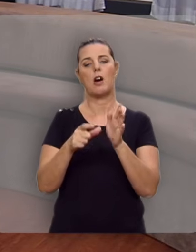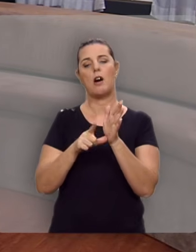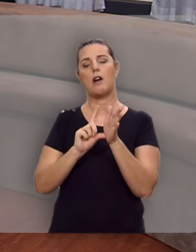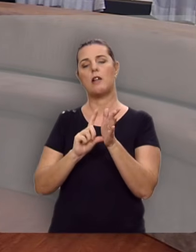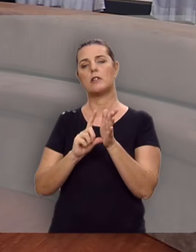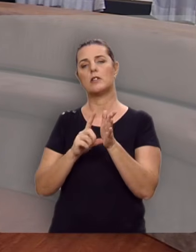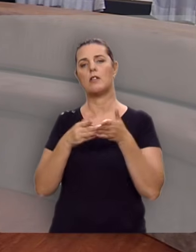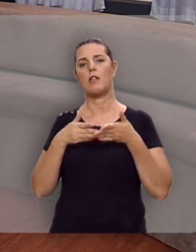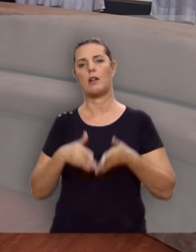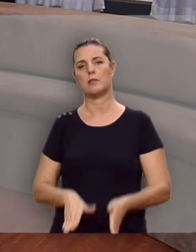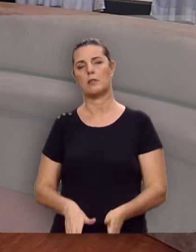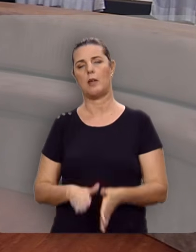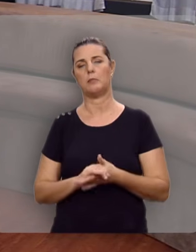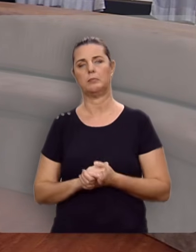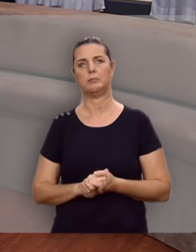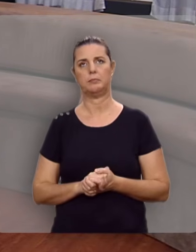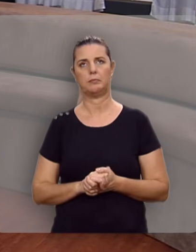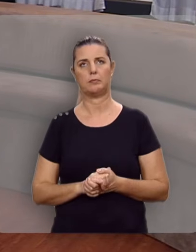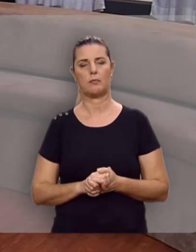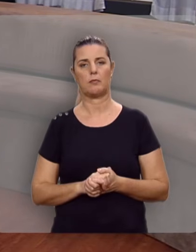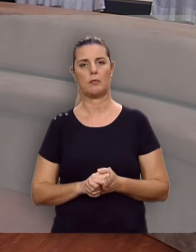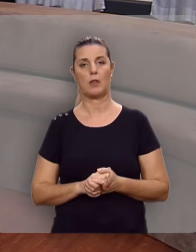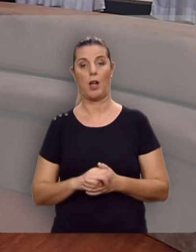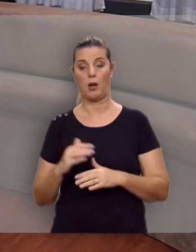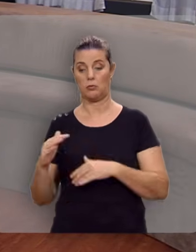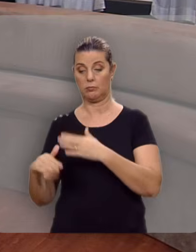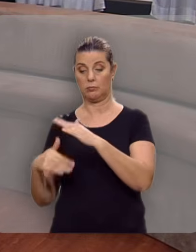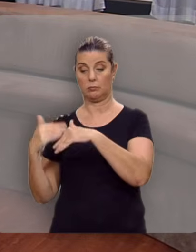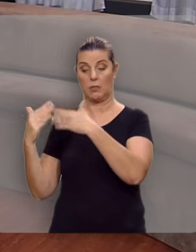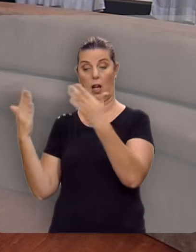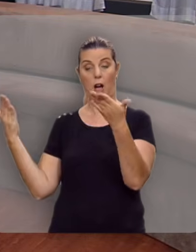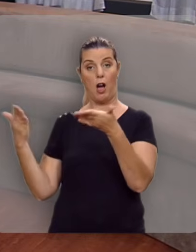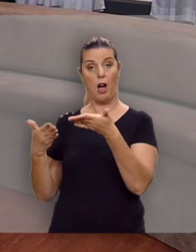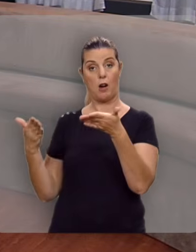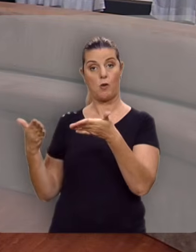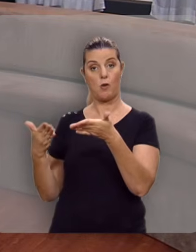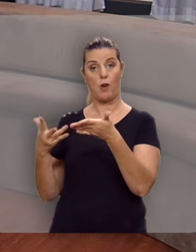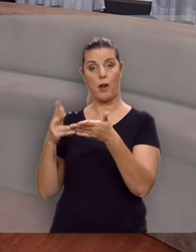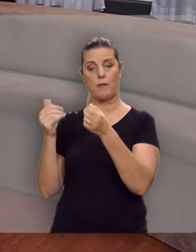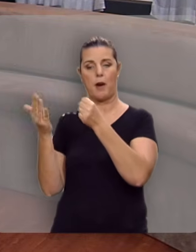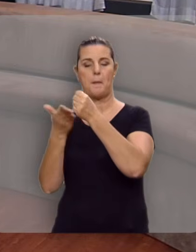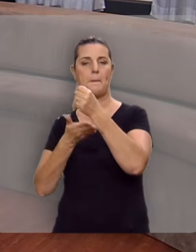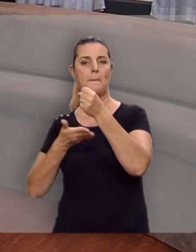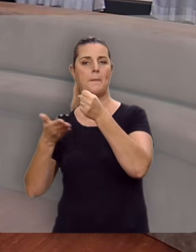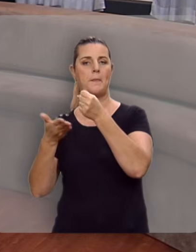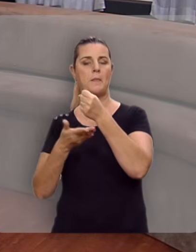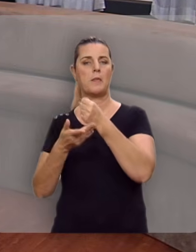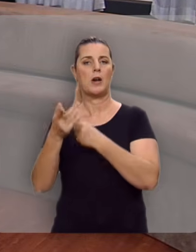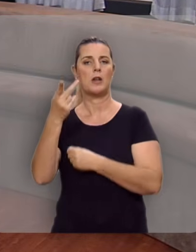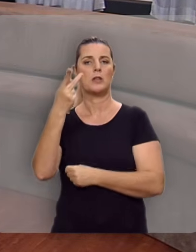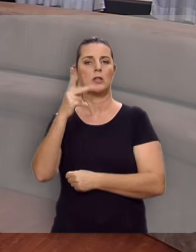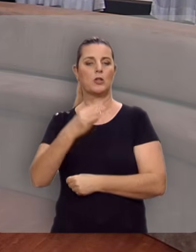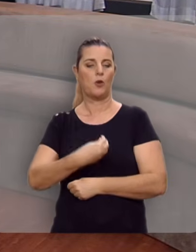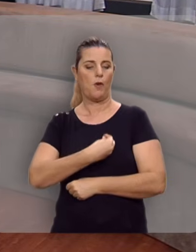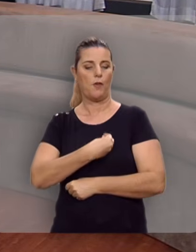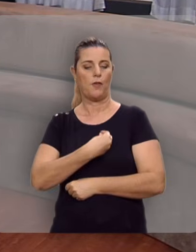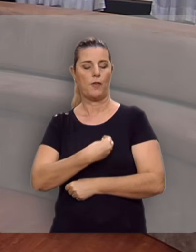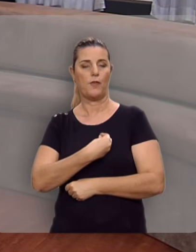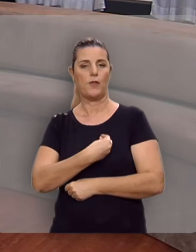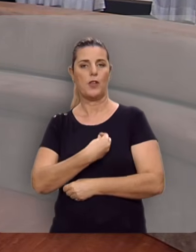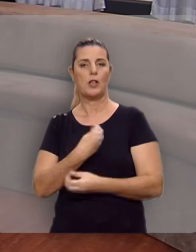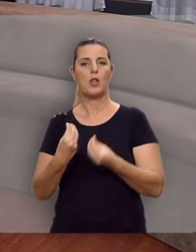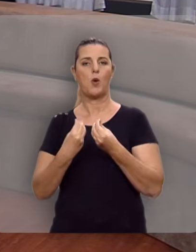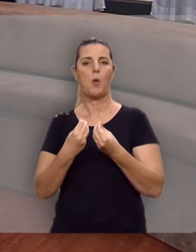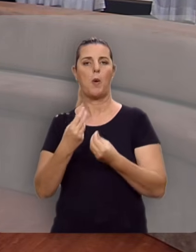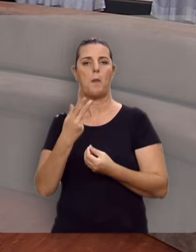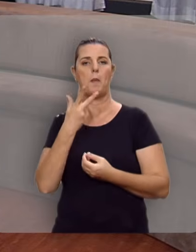antes dele nascer. A sua formação agora vai ser a base para a sua nobilíssima missão